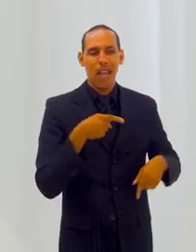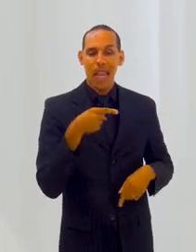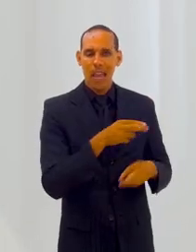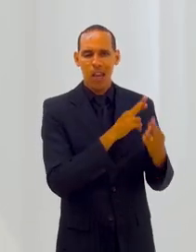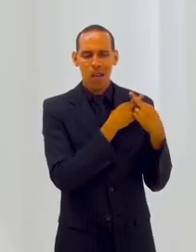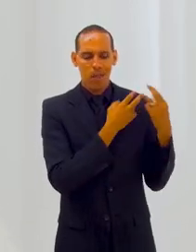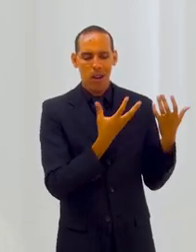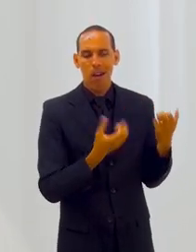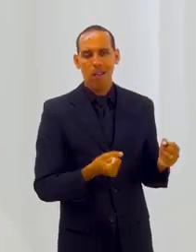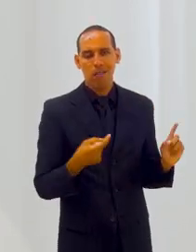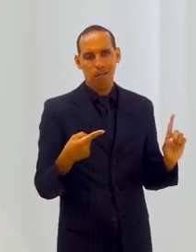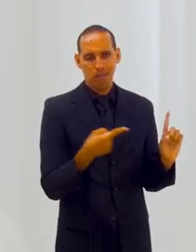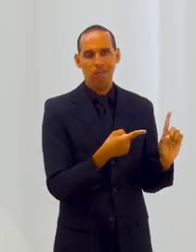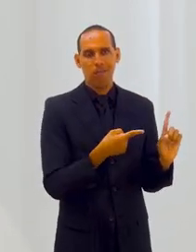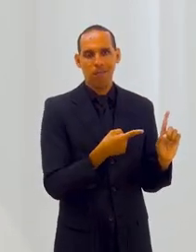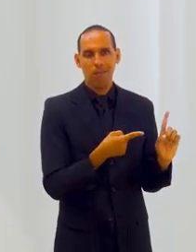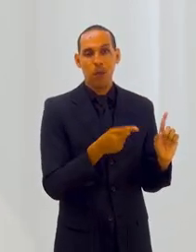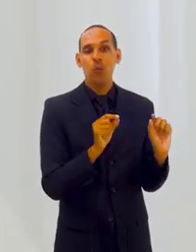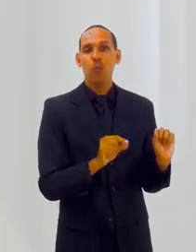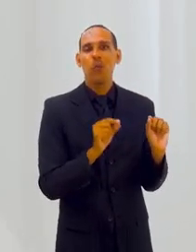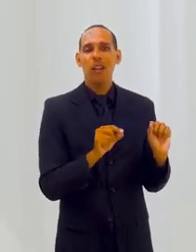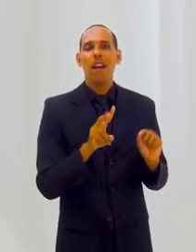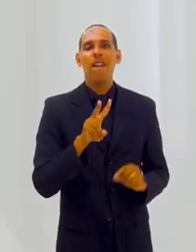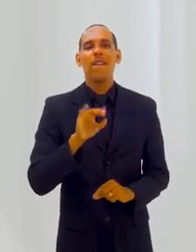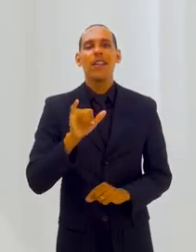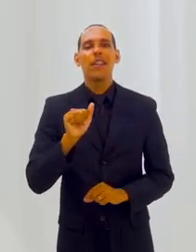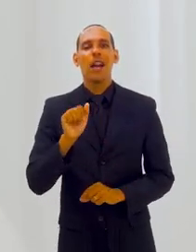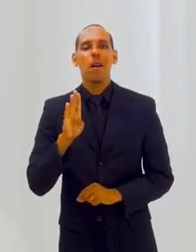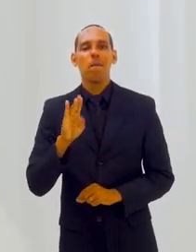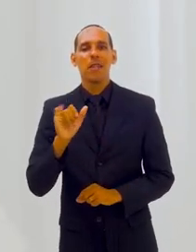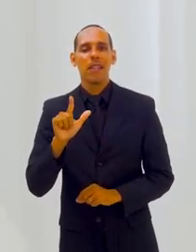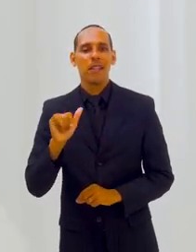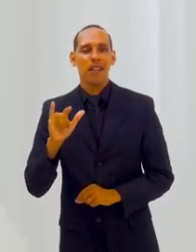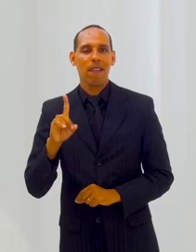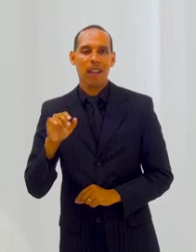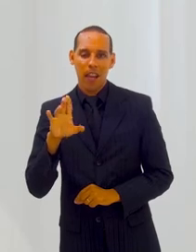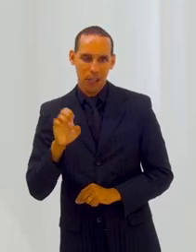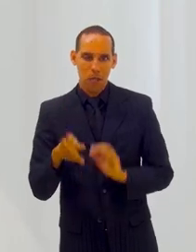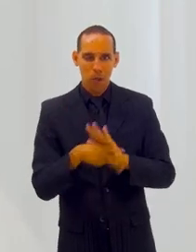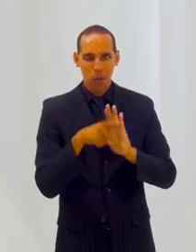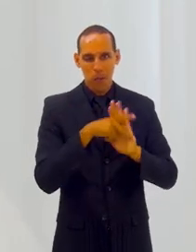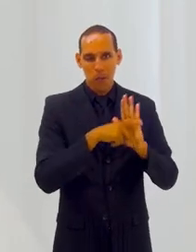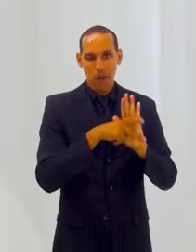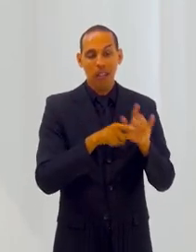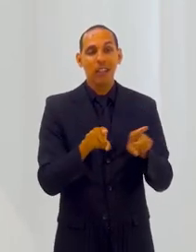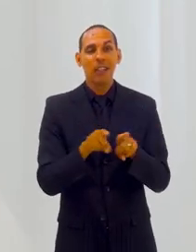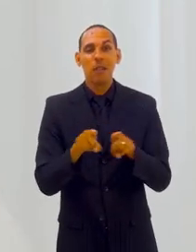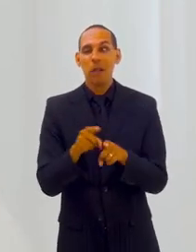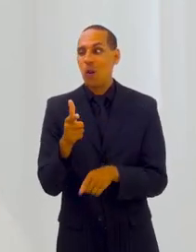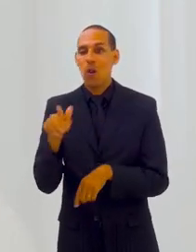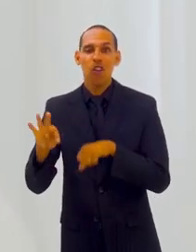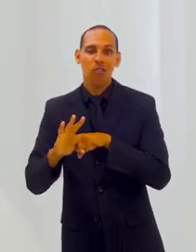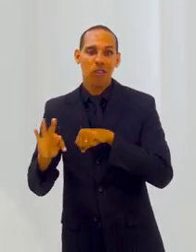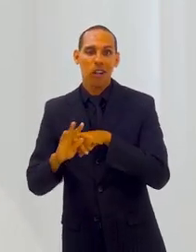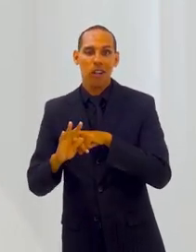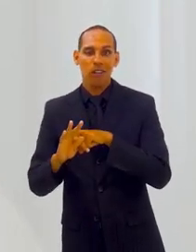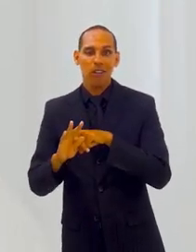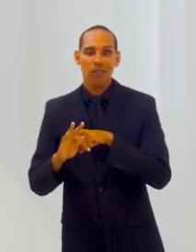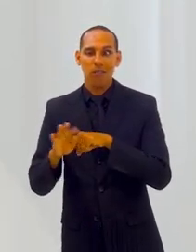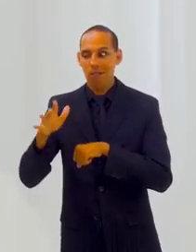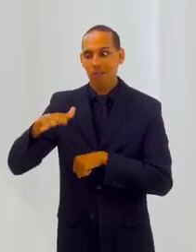assume a responsabilidade pela viabilidade daquele projeto, quanto aos técnicos que